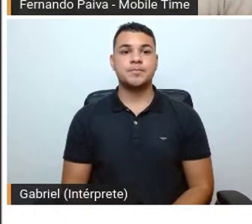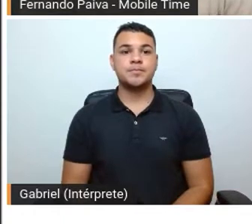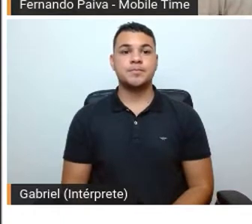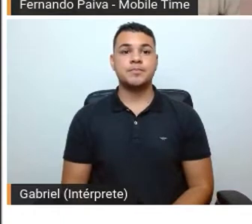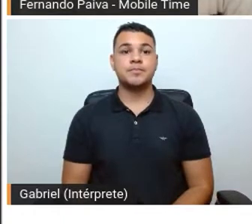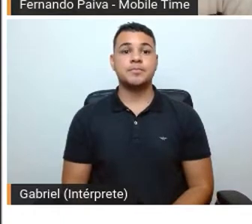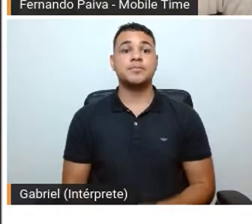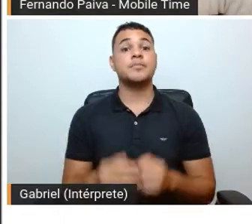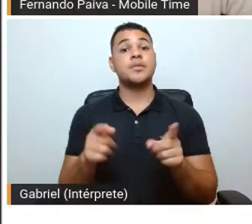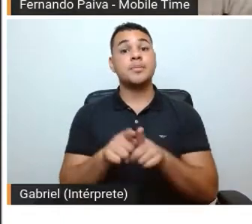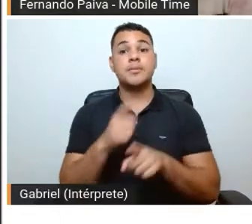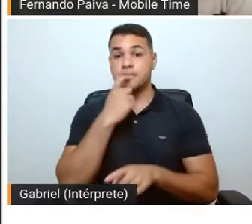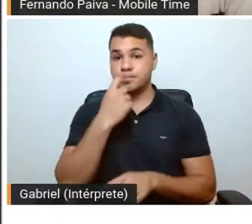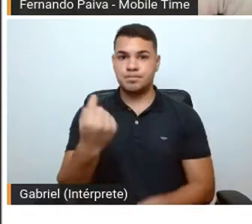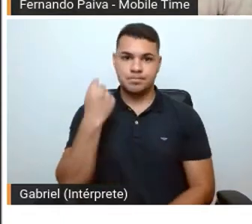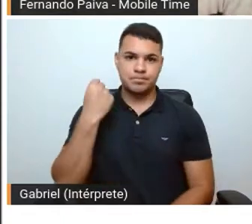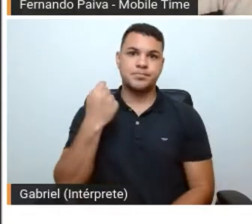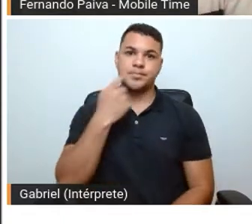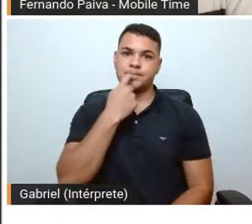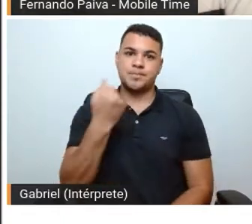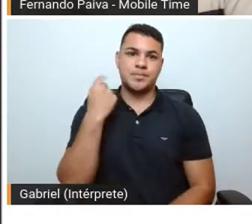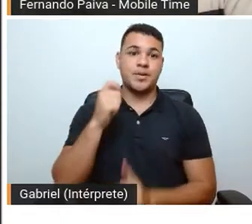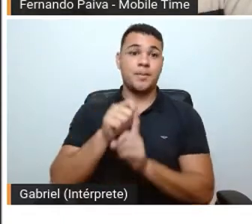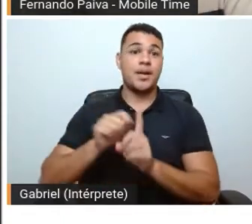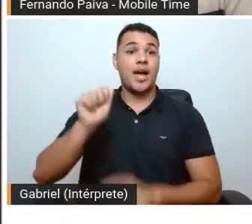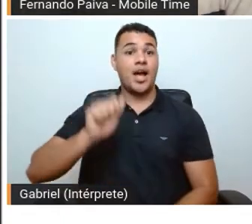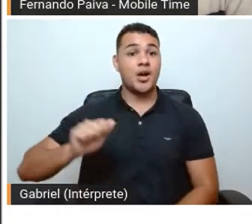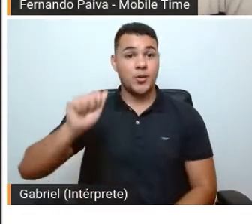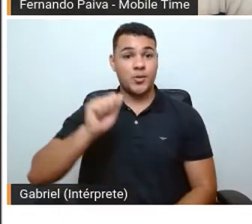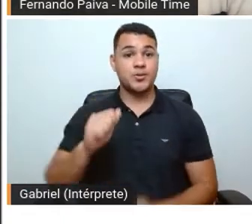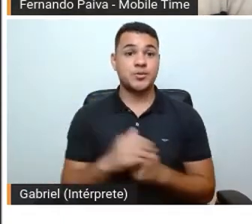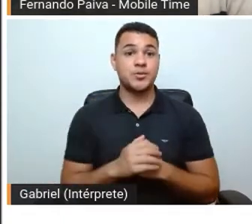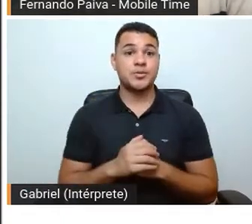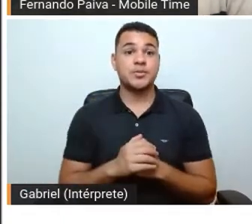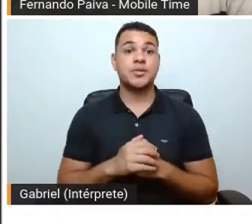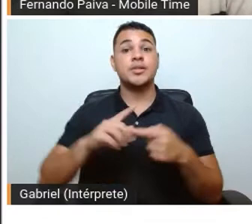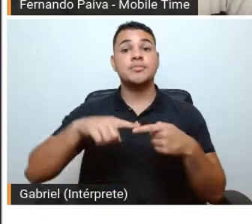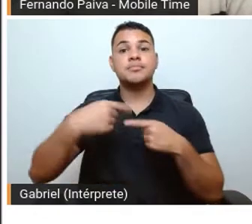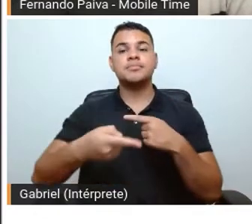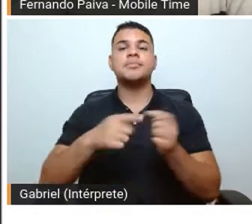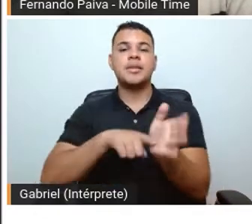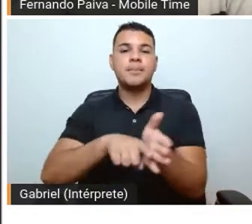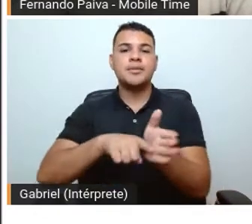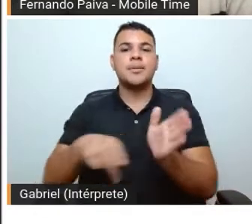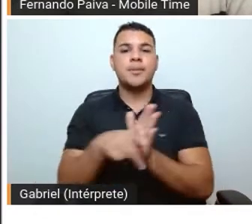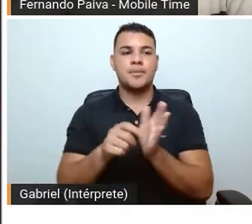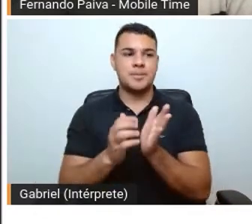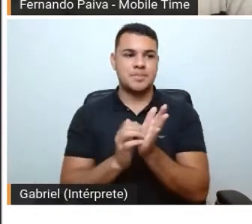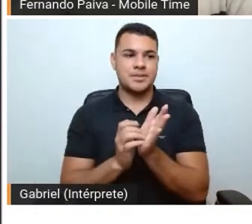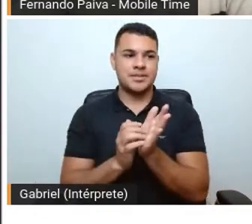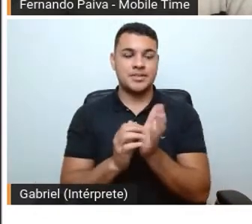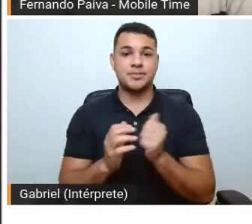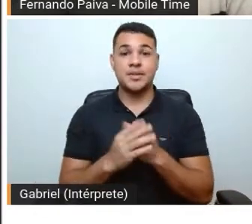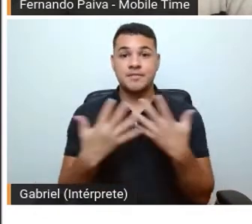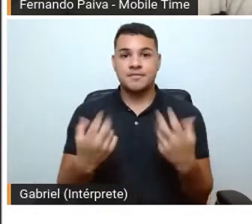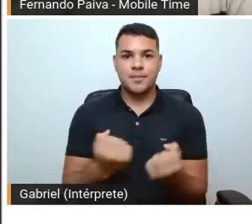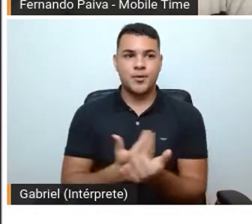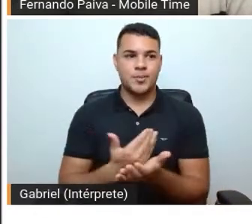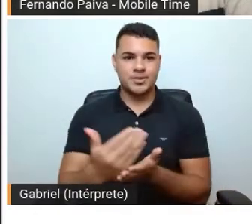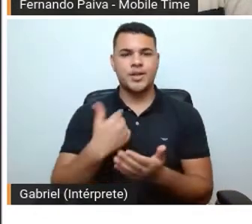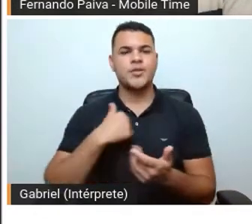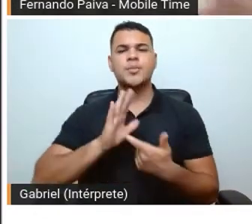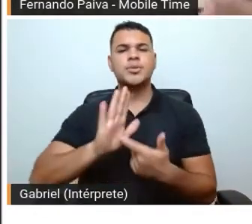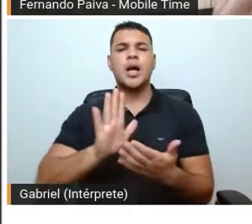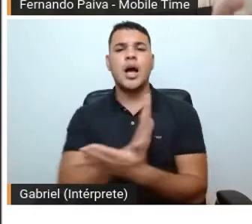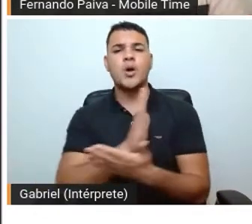aqui tem que são foi publicado agora também agosto logo depois do da pesquisa de mensagem iria então vamos começar aqui a trazer